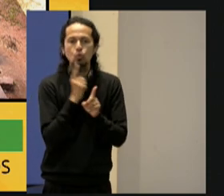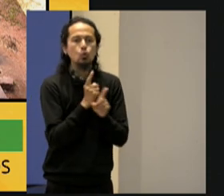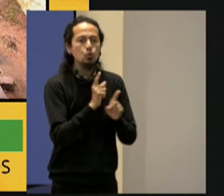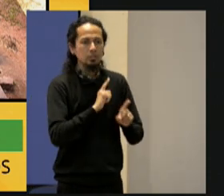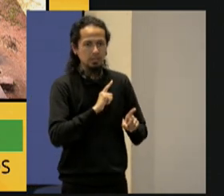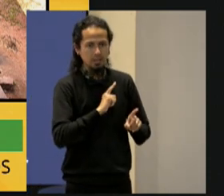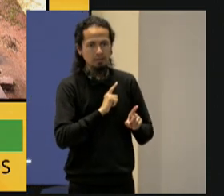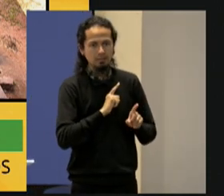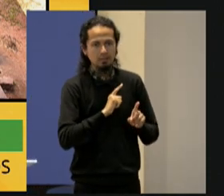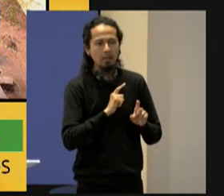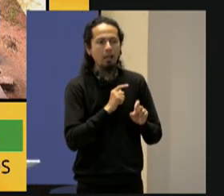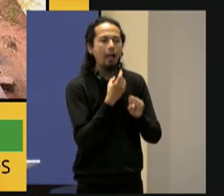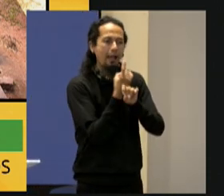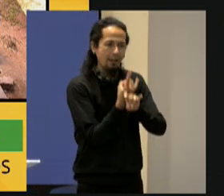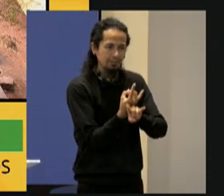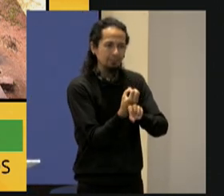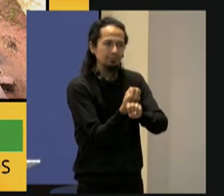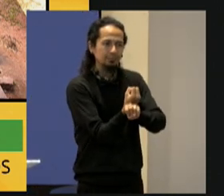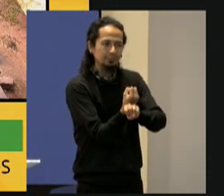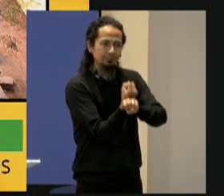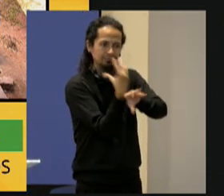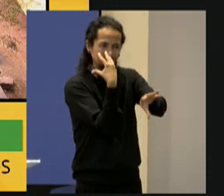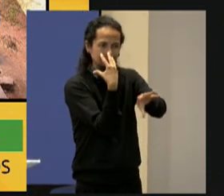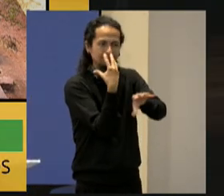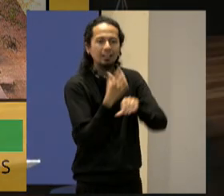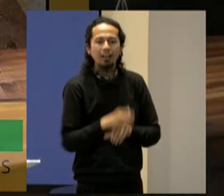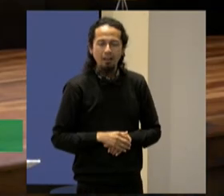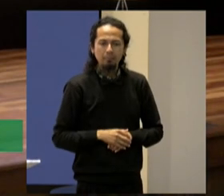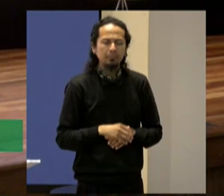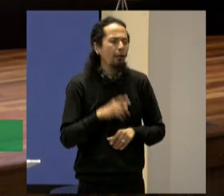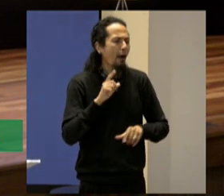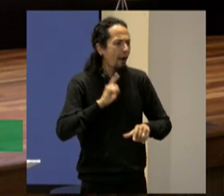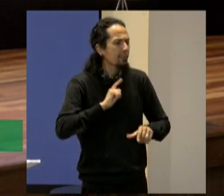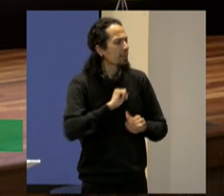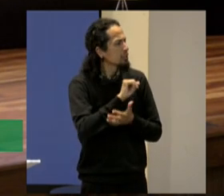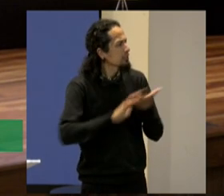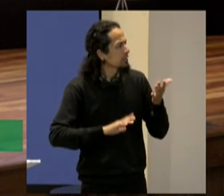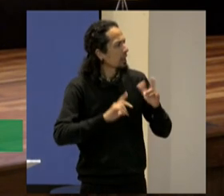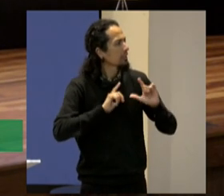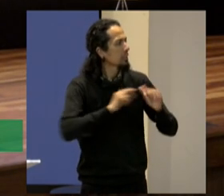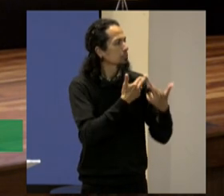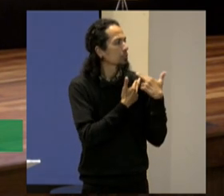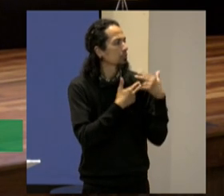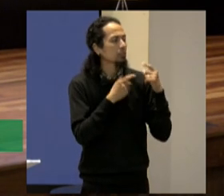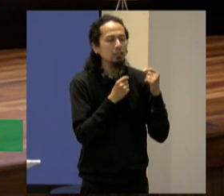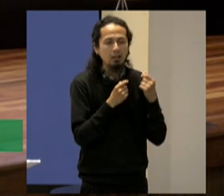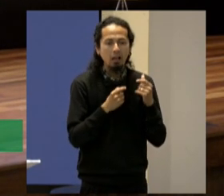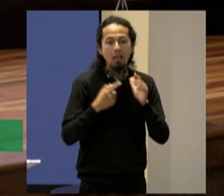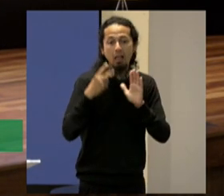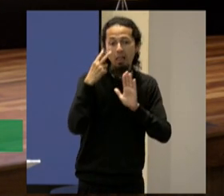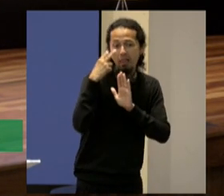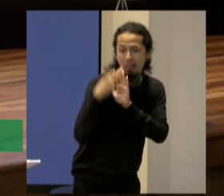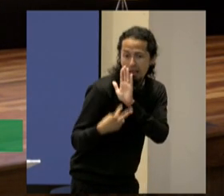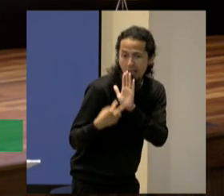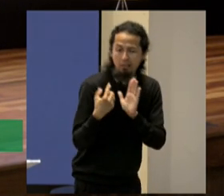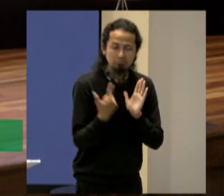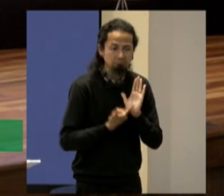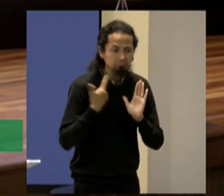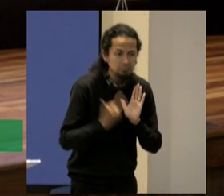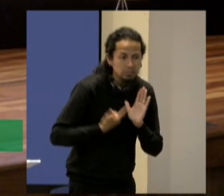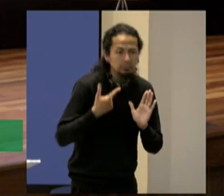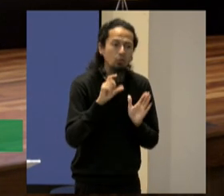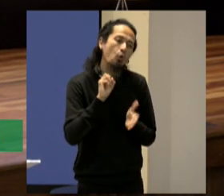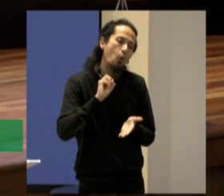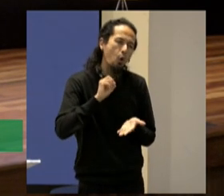tarefa durante o mês, que é ler um artigo, um capítulo de livro e discutir e repensar as nossas